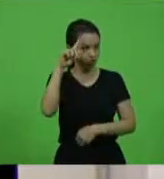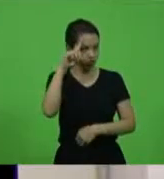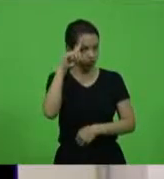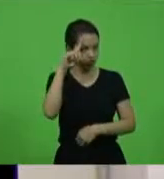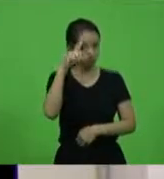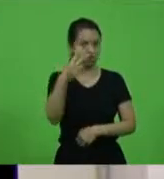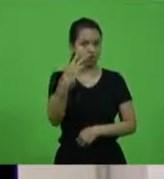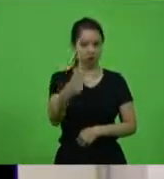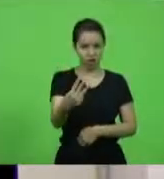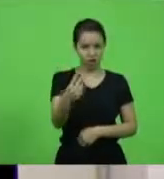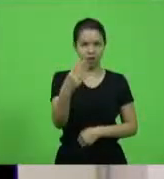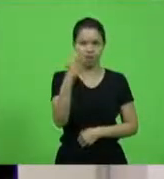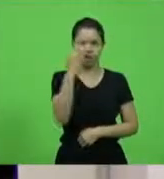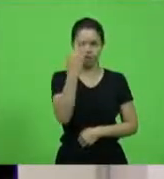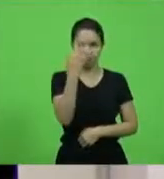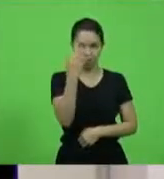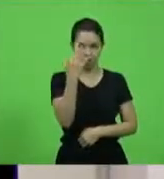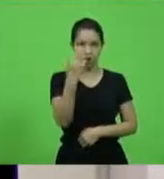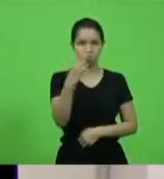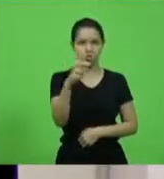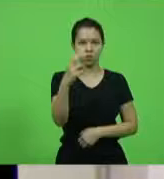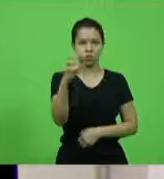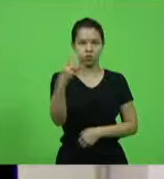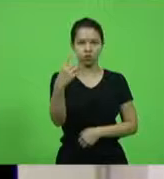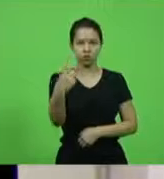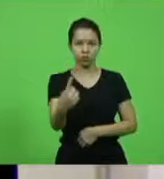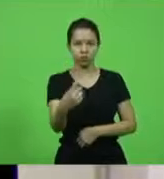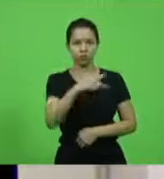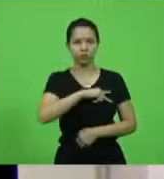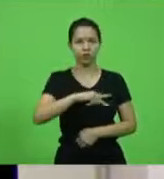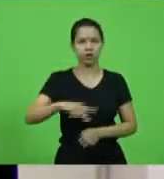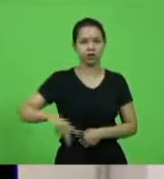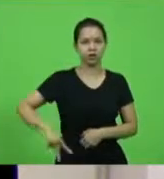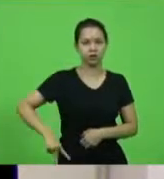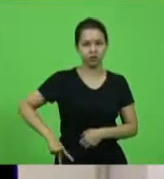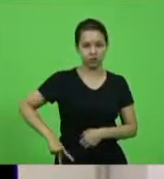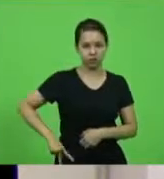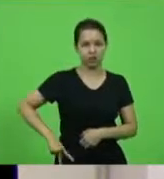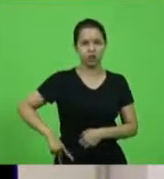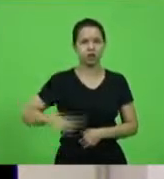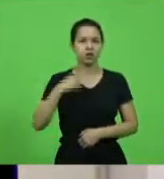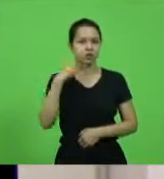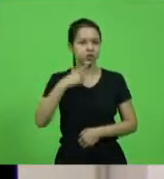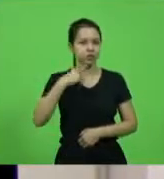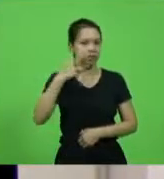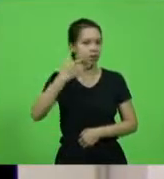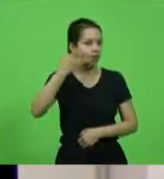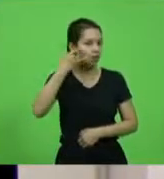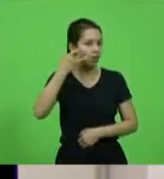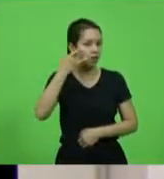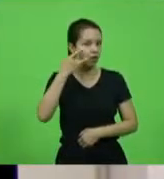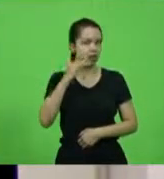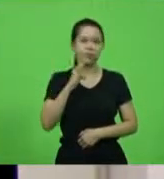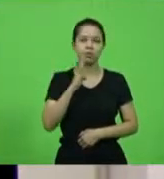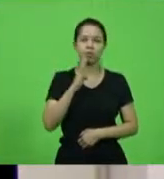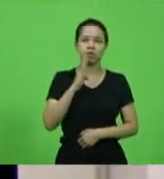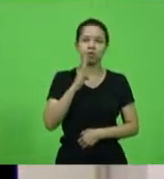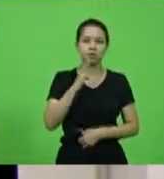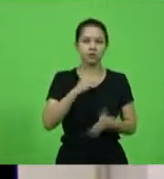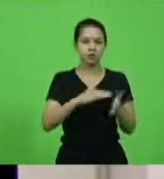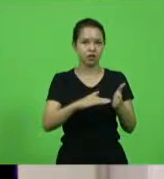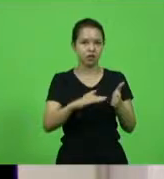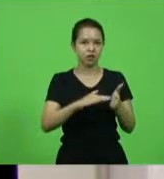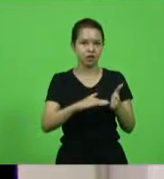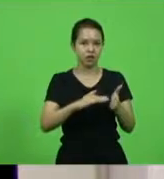3 de fevereiro de 2021. Presidência, deputados, Mauro de Nadal, Nilson Berlanda. Secretarias,